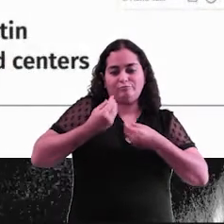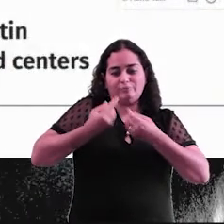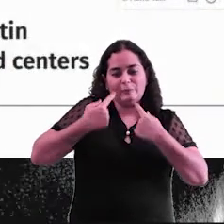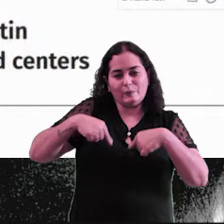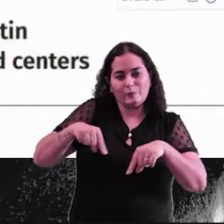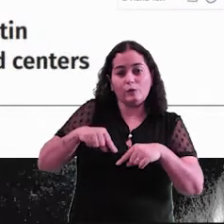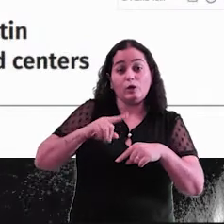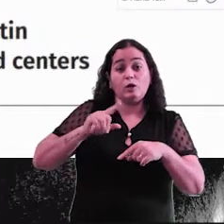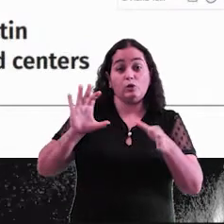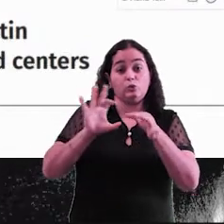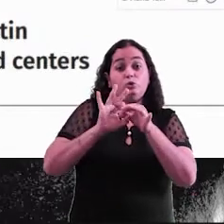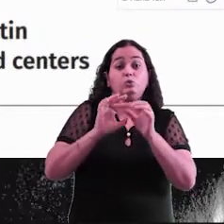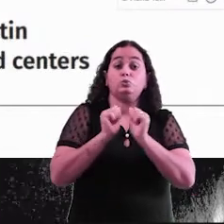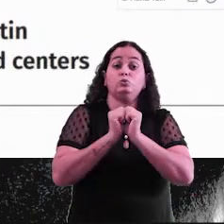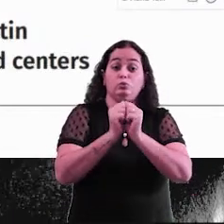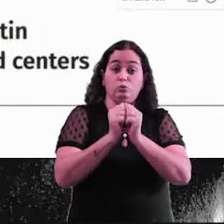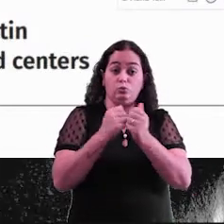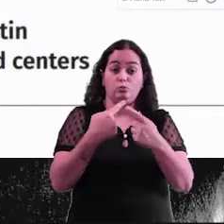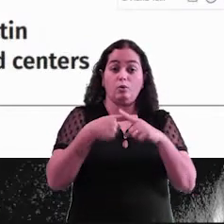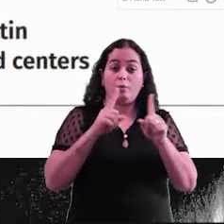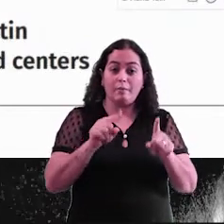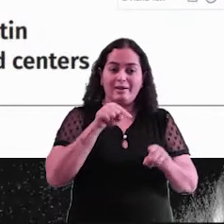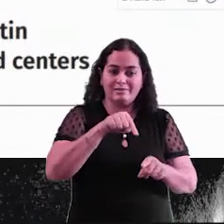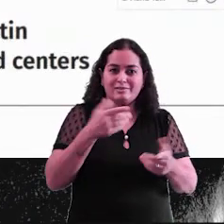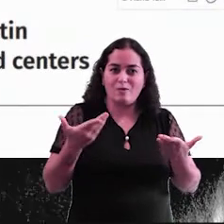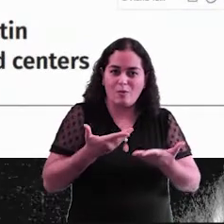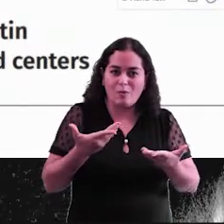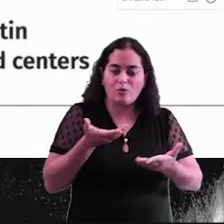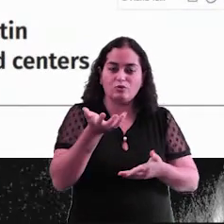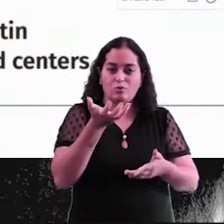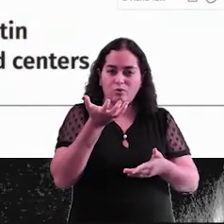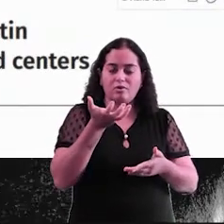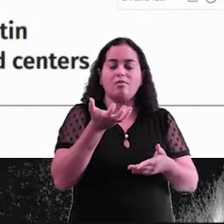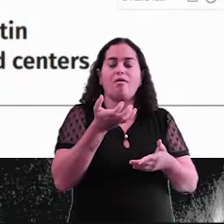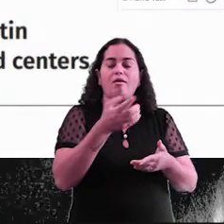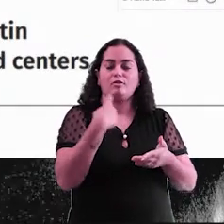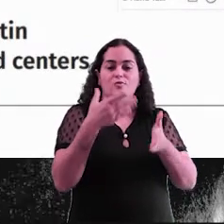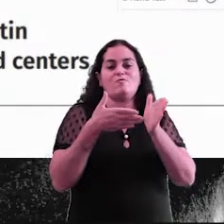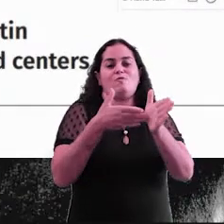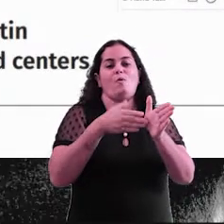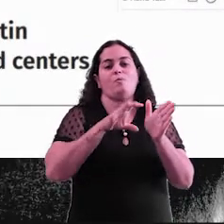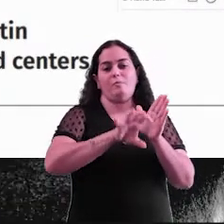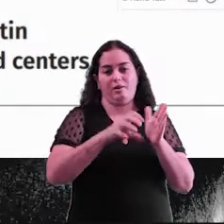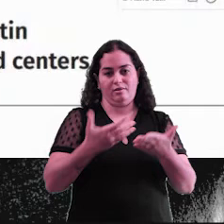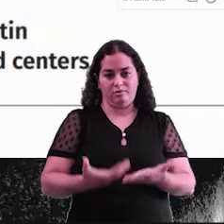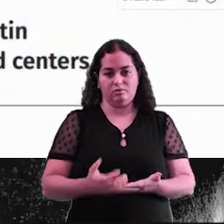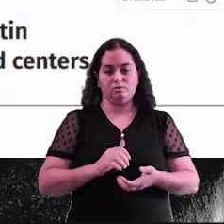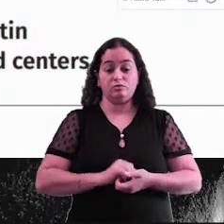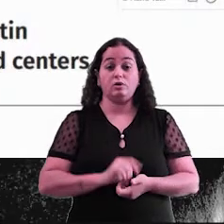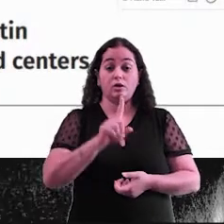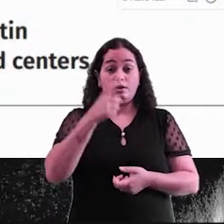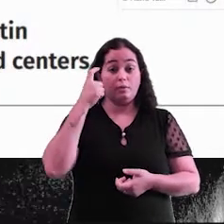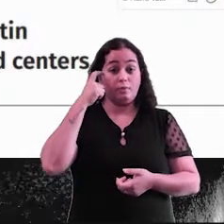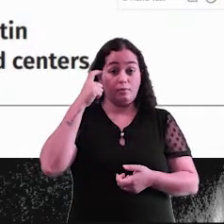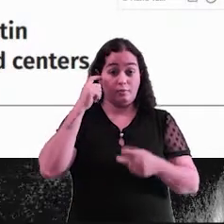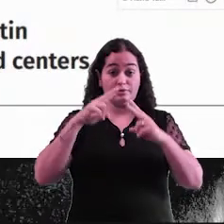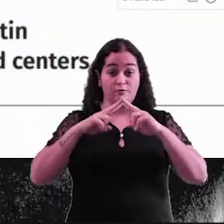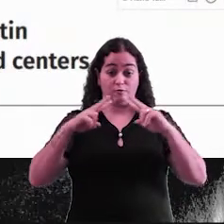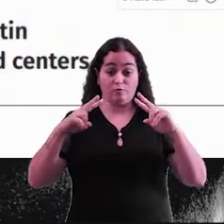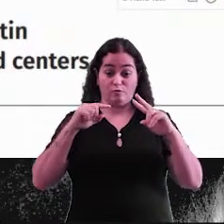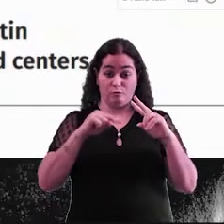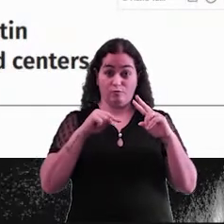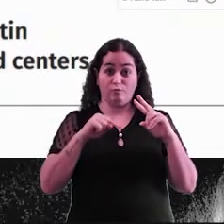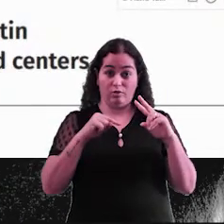dar foco para isso. E aí, pensando na virtualidade e pensando na acessibilidade